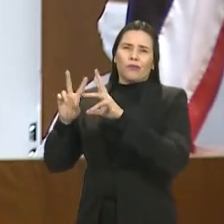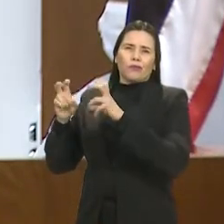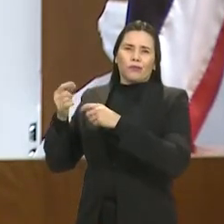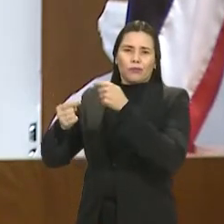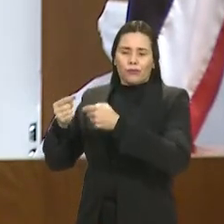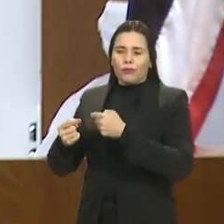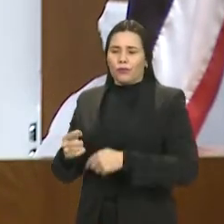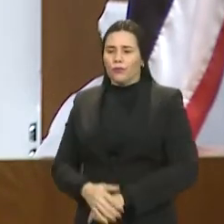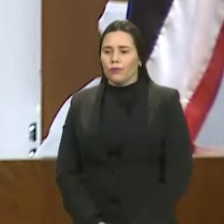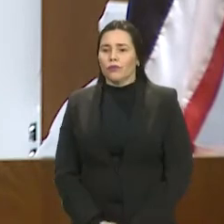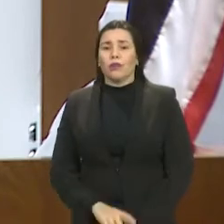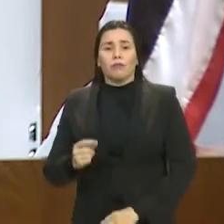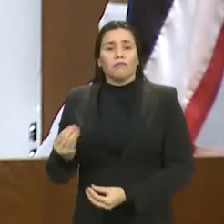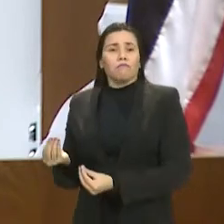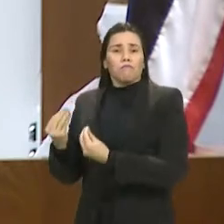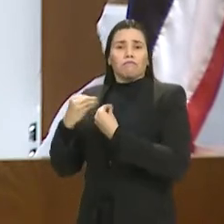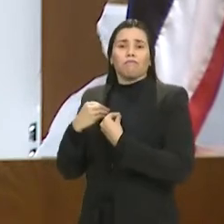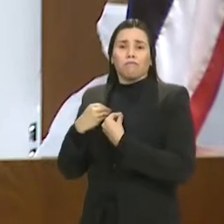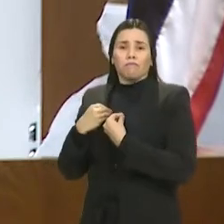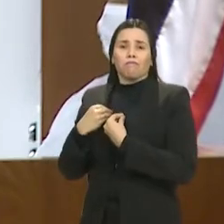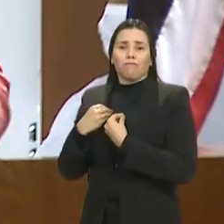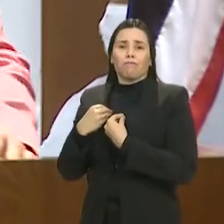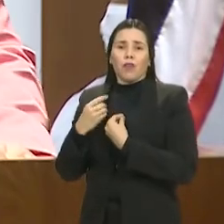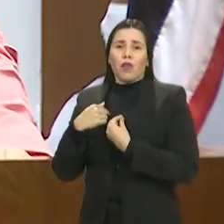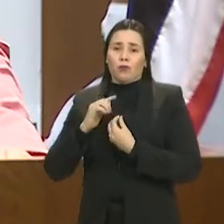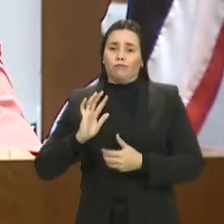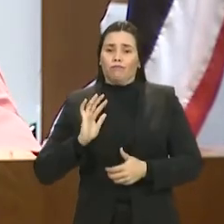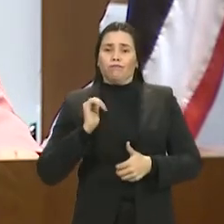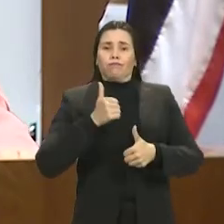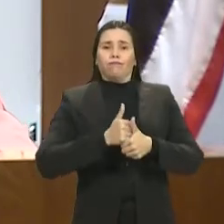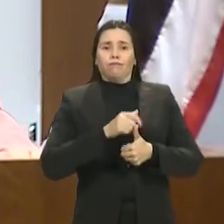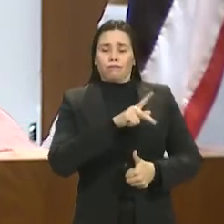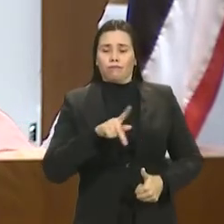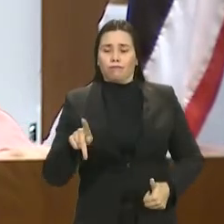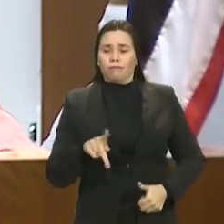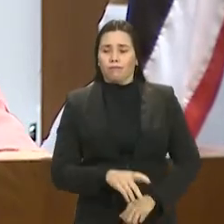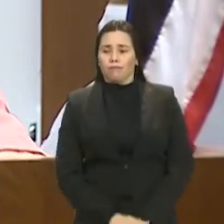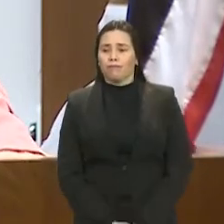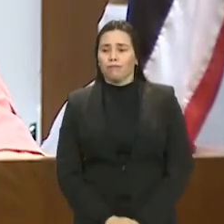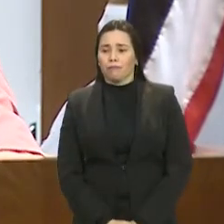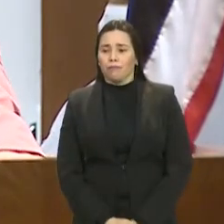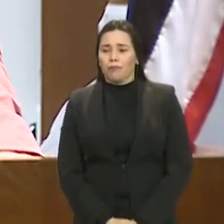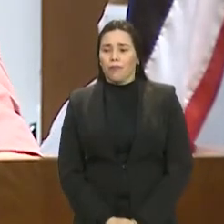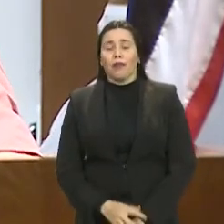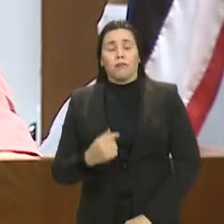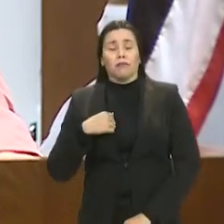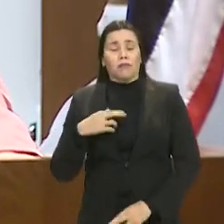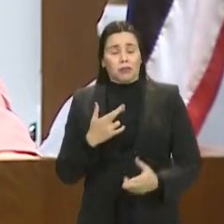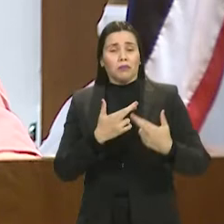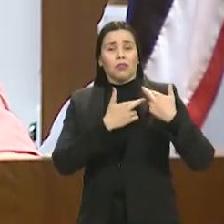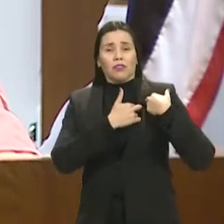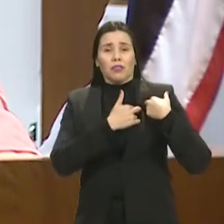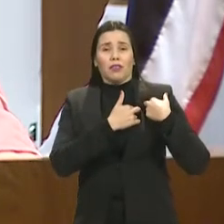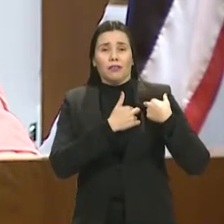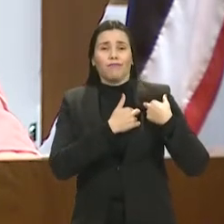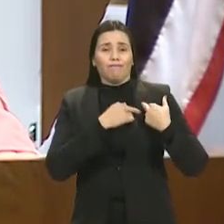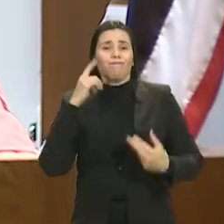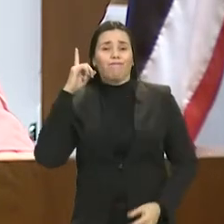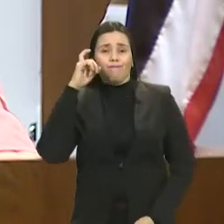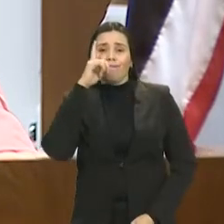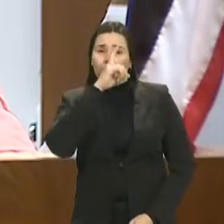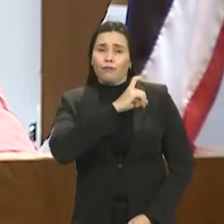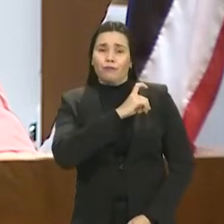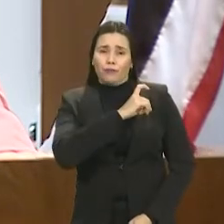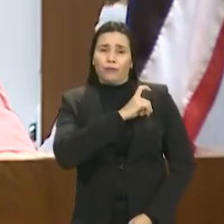sigla de direita no nosso estado uma missão dobre mas bem difícil